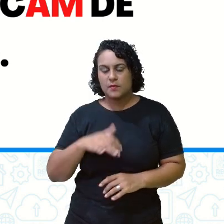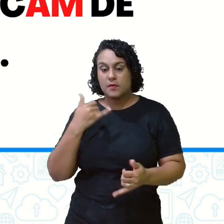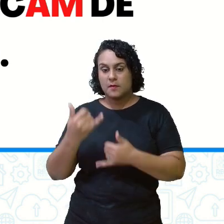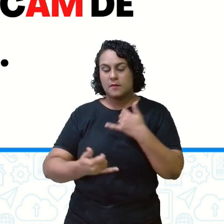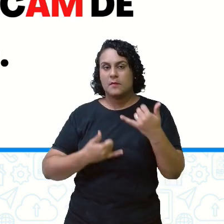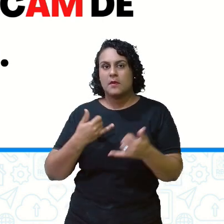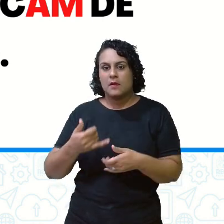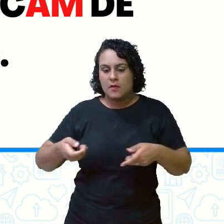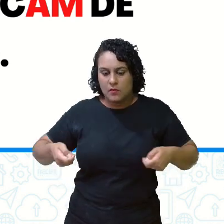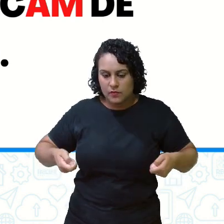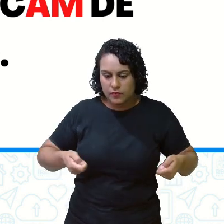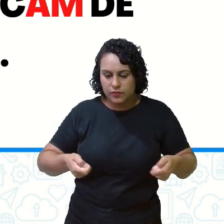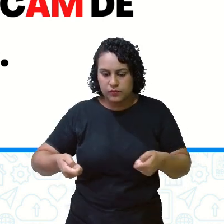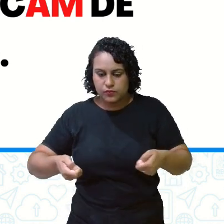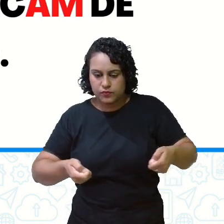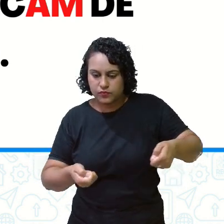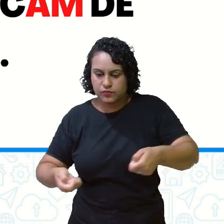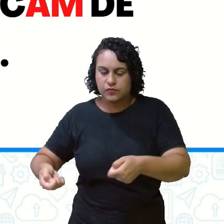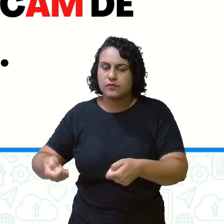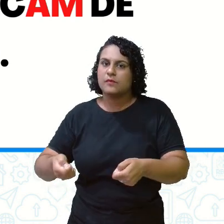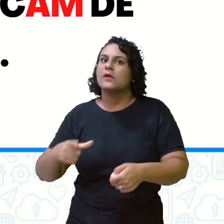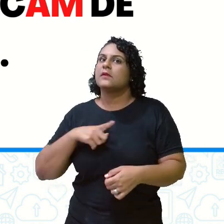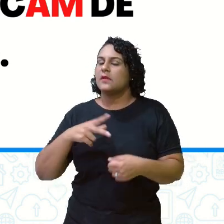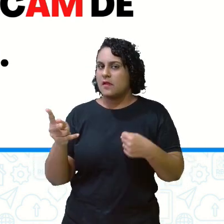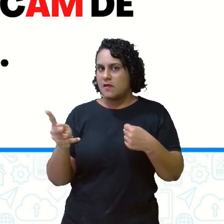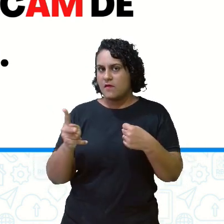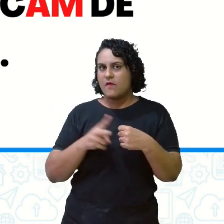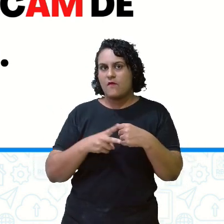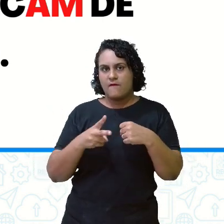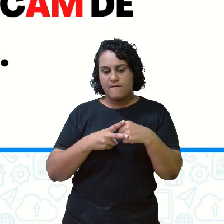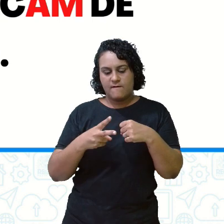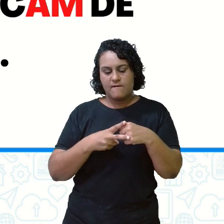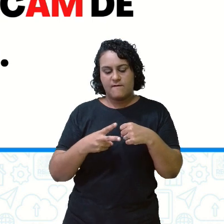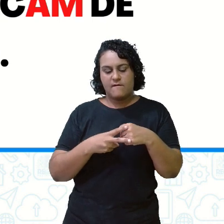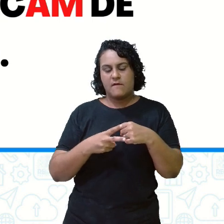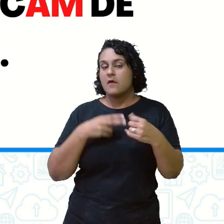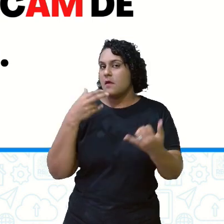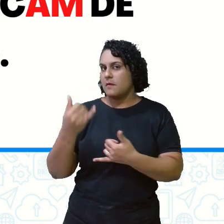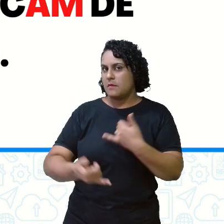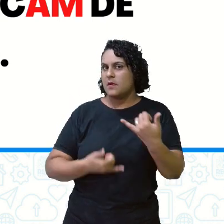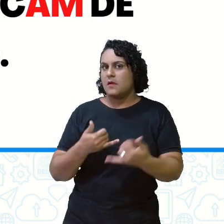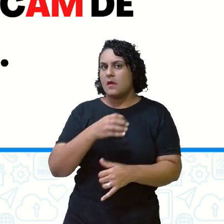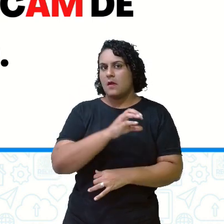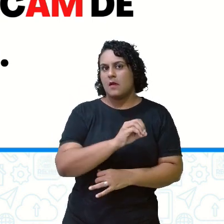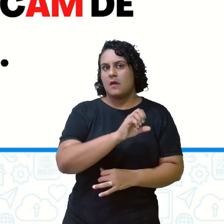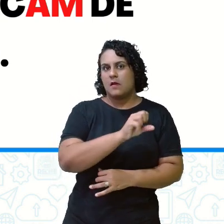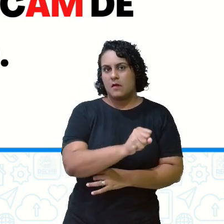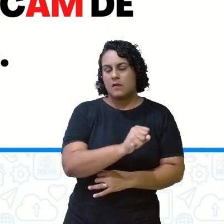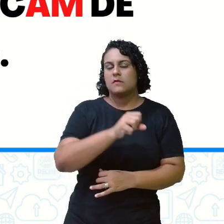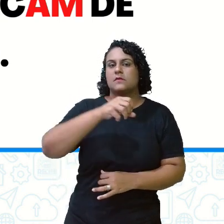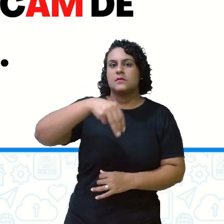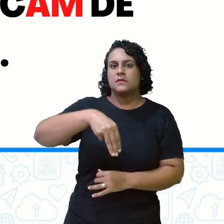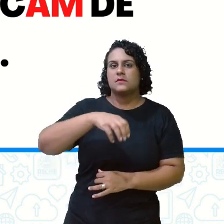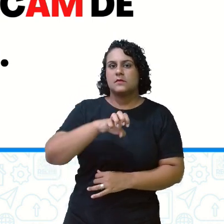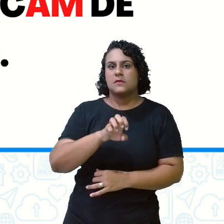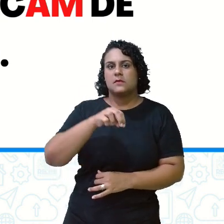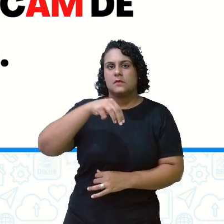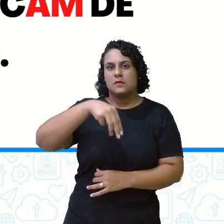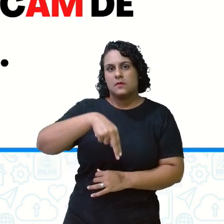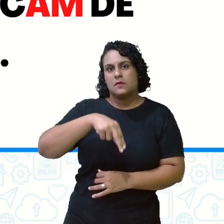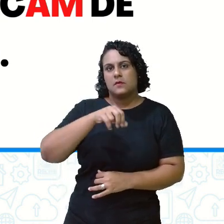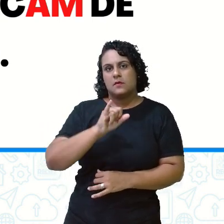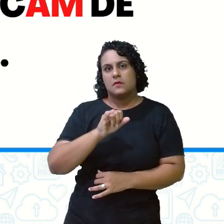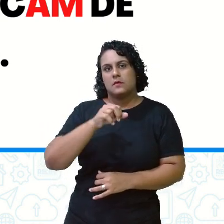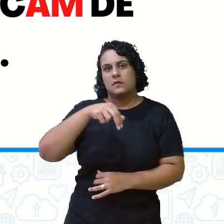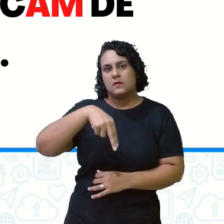de carrinho. Também aí tem o verbo brincar. Os meninos